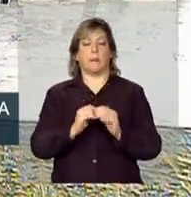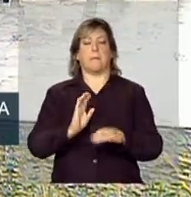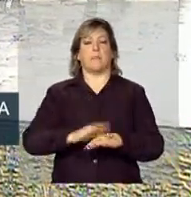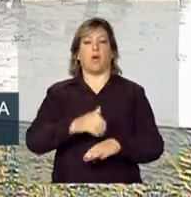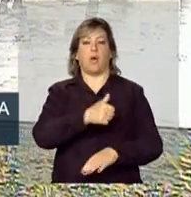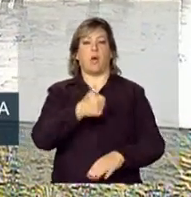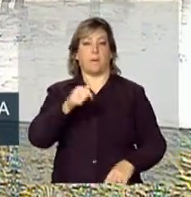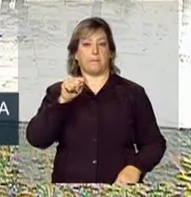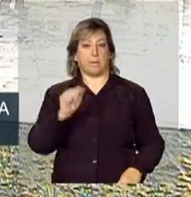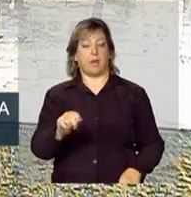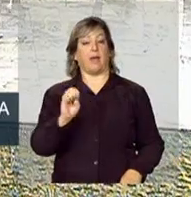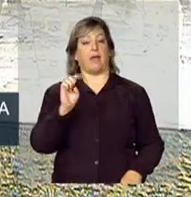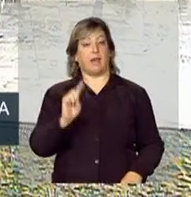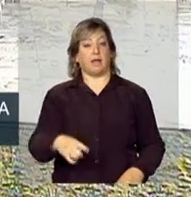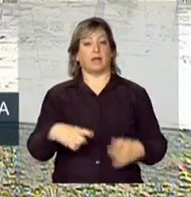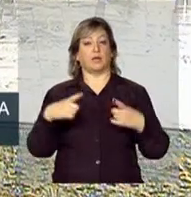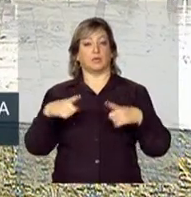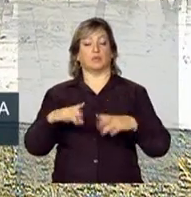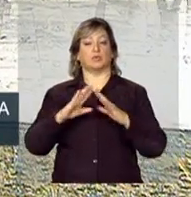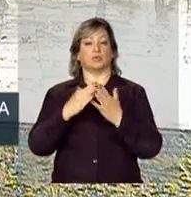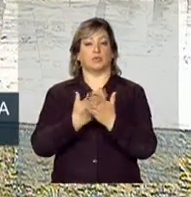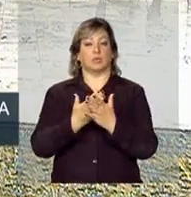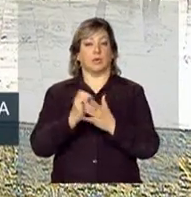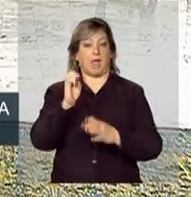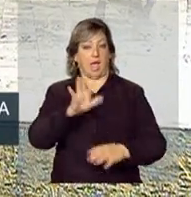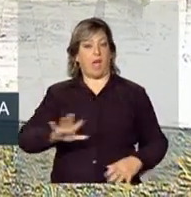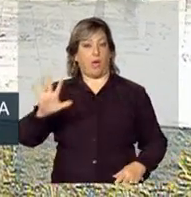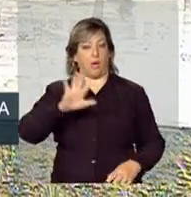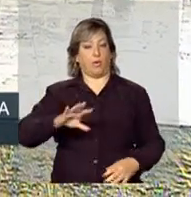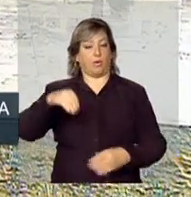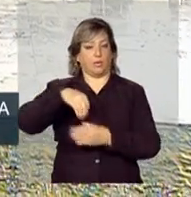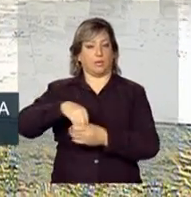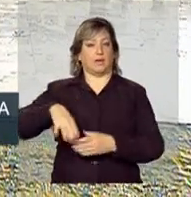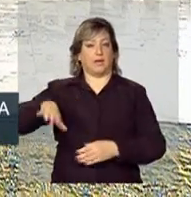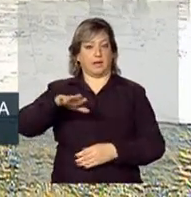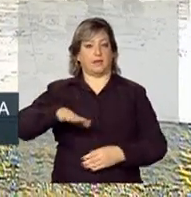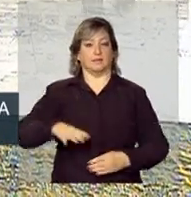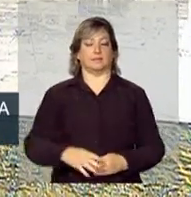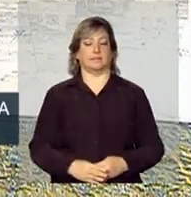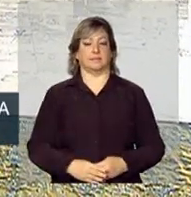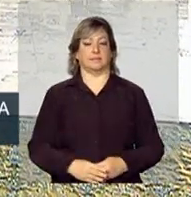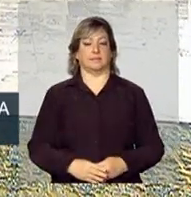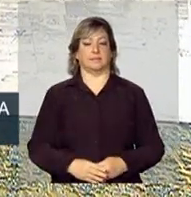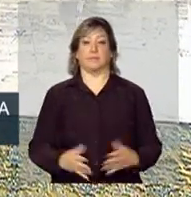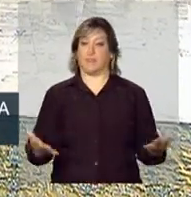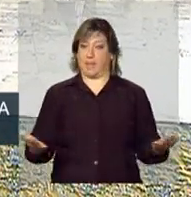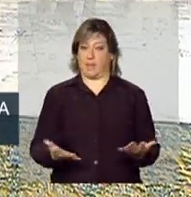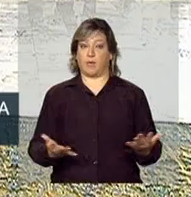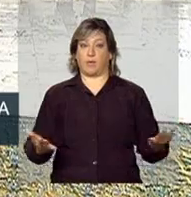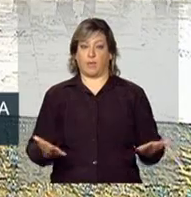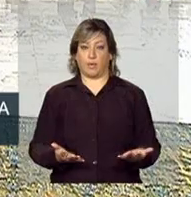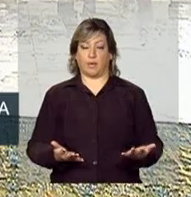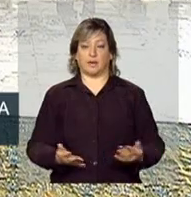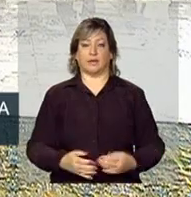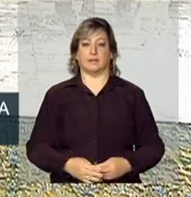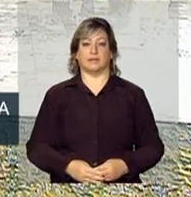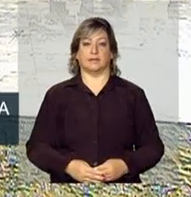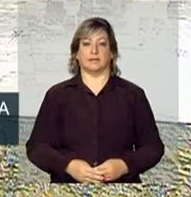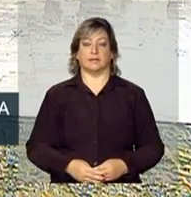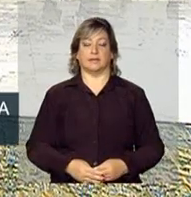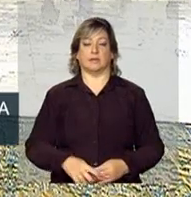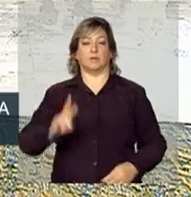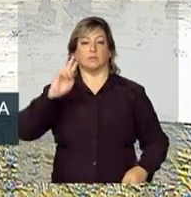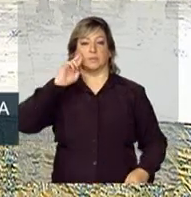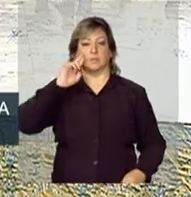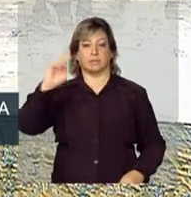11000 são de instituições europeias neste momento os